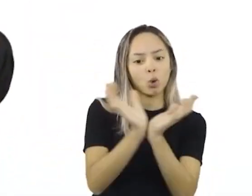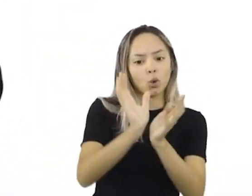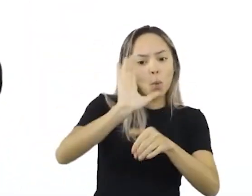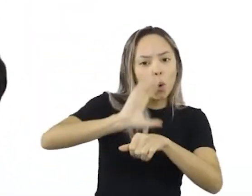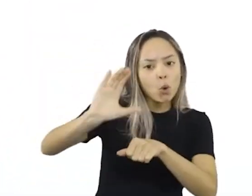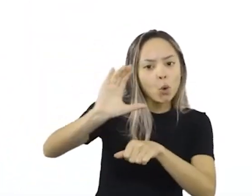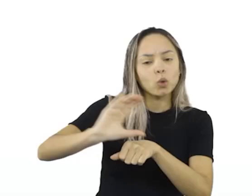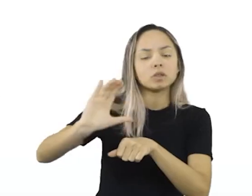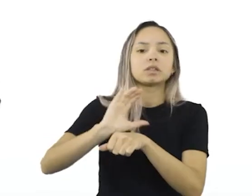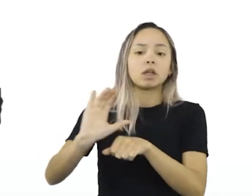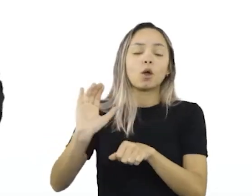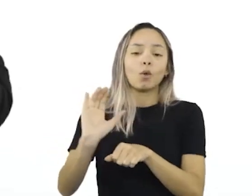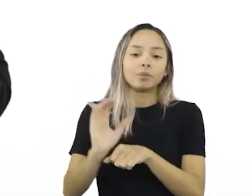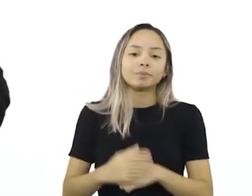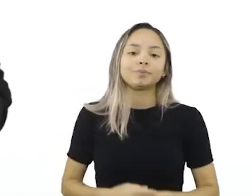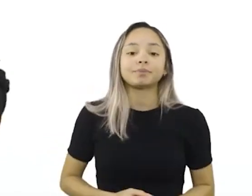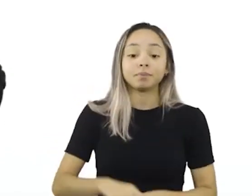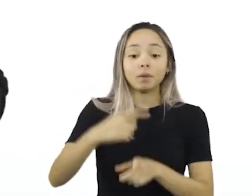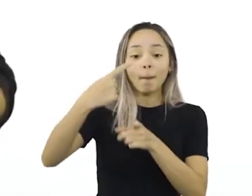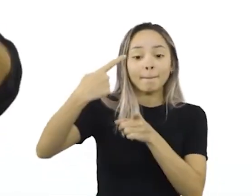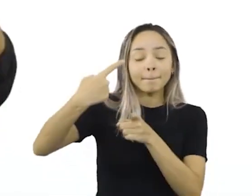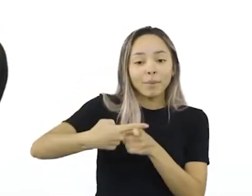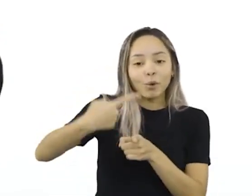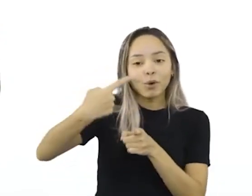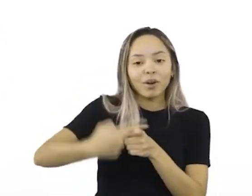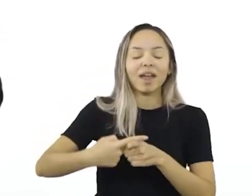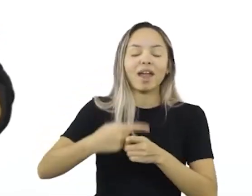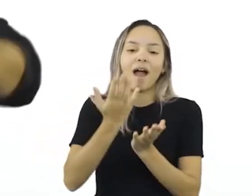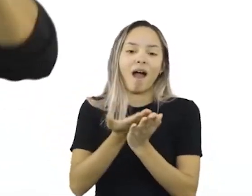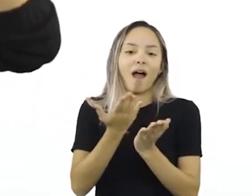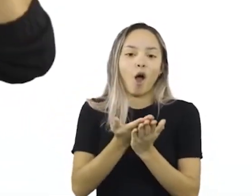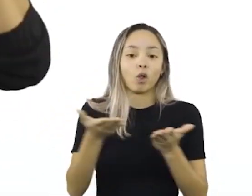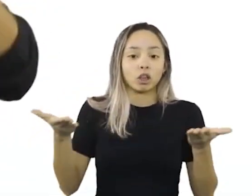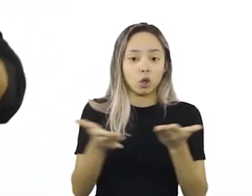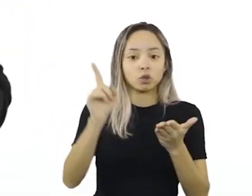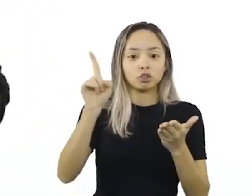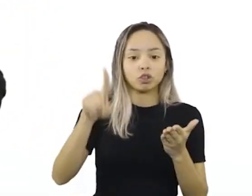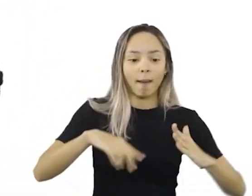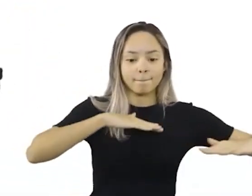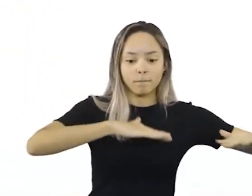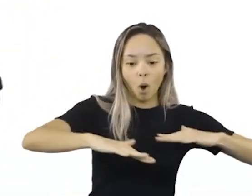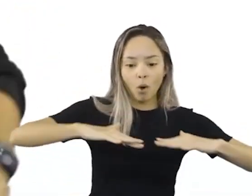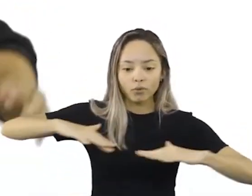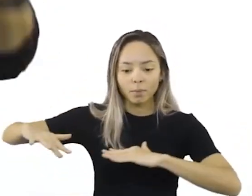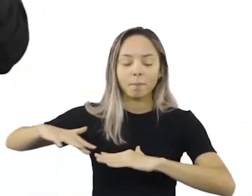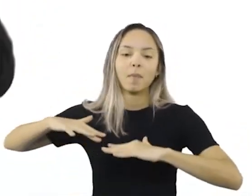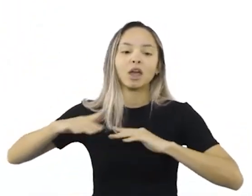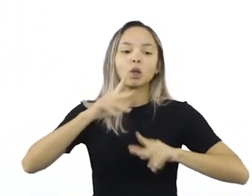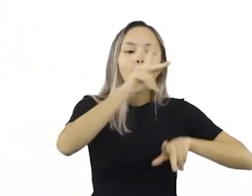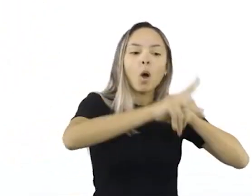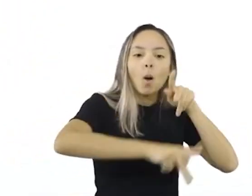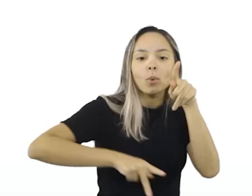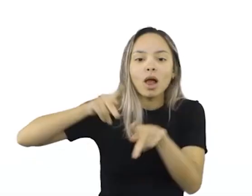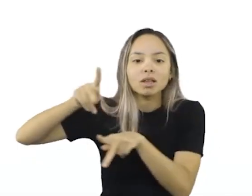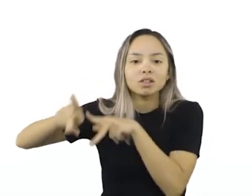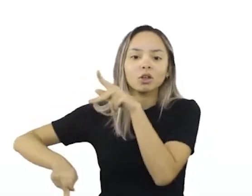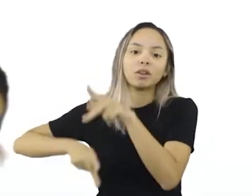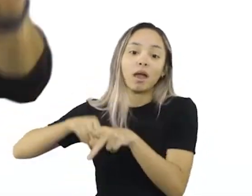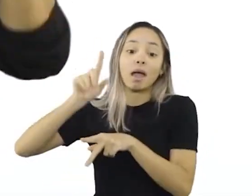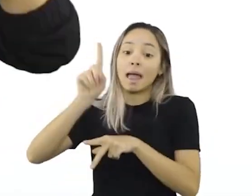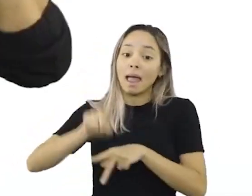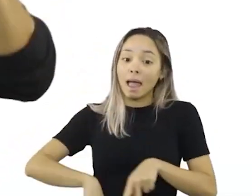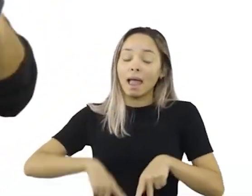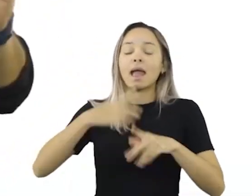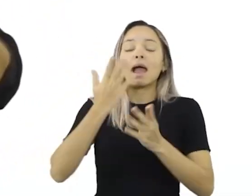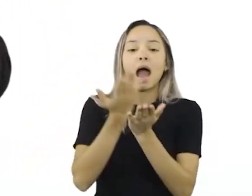é movimentos populacionais, a famosa aula de migrações. Já coloca aí na tela